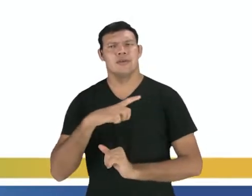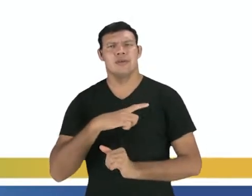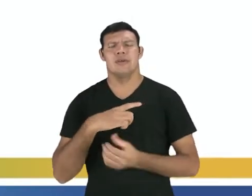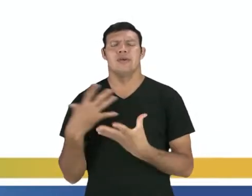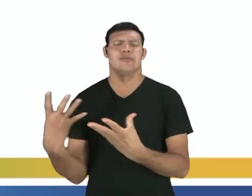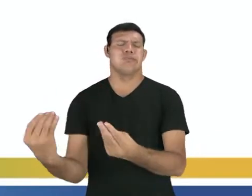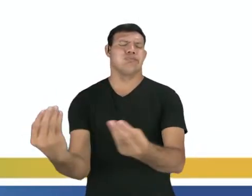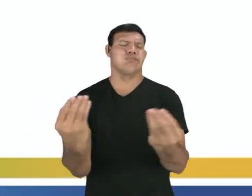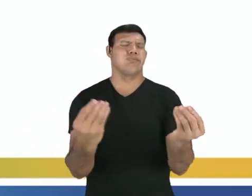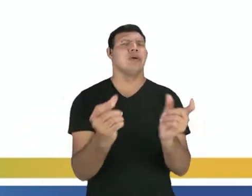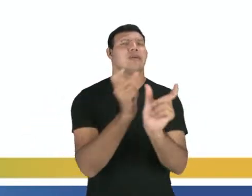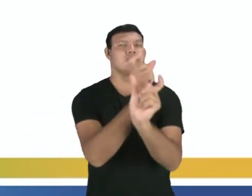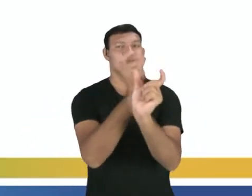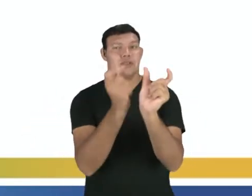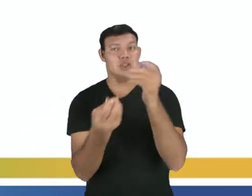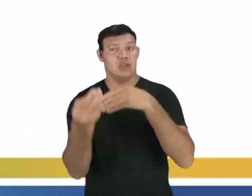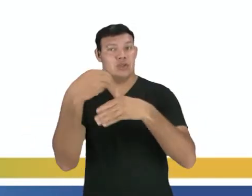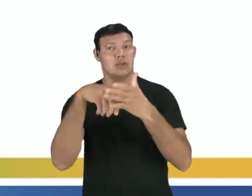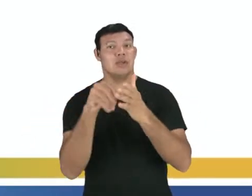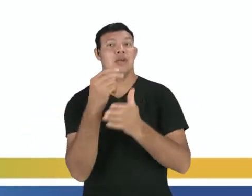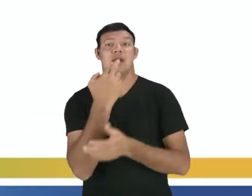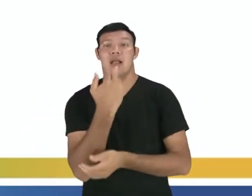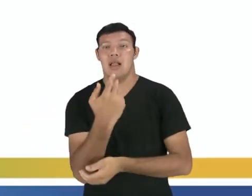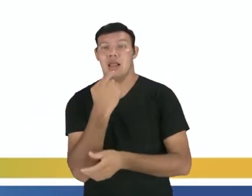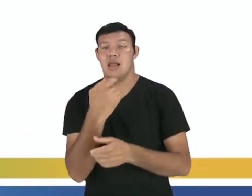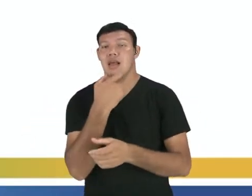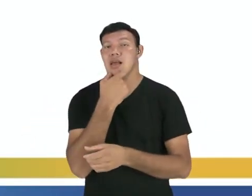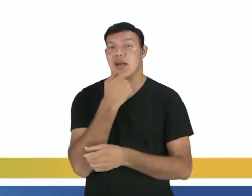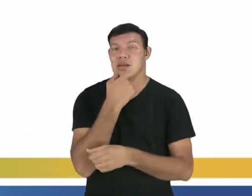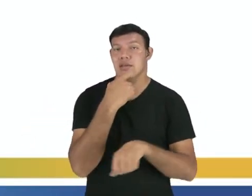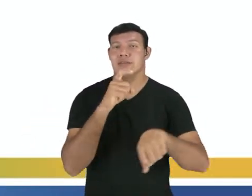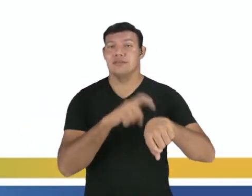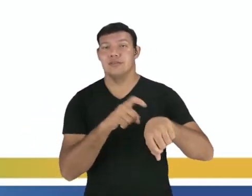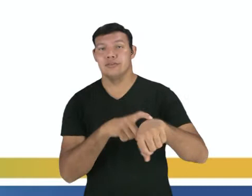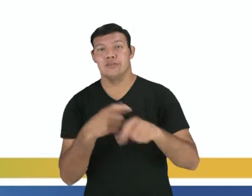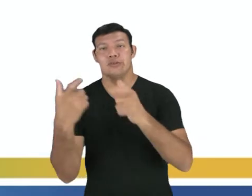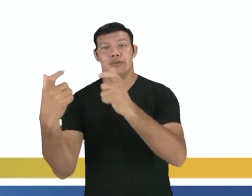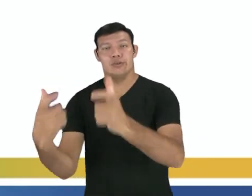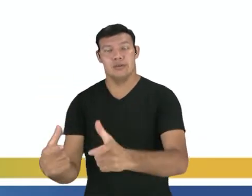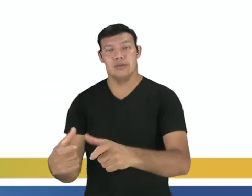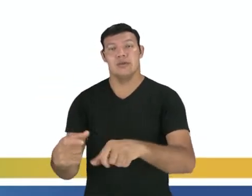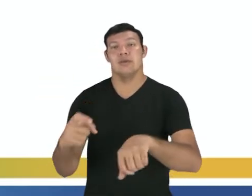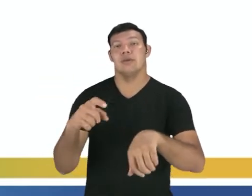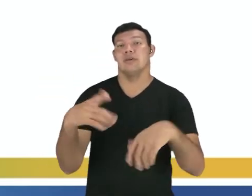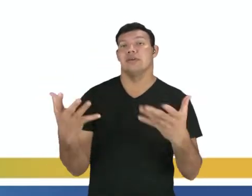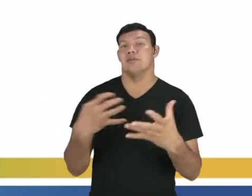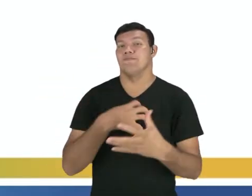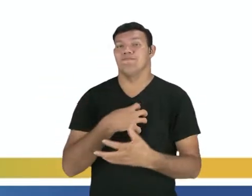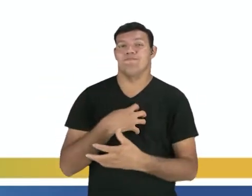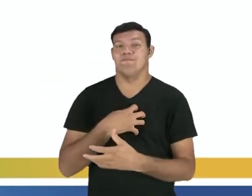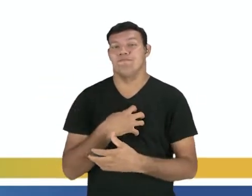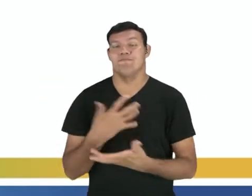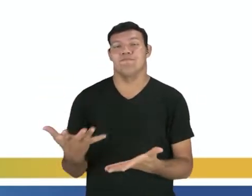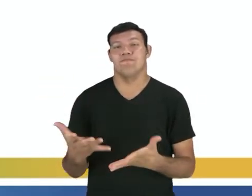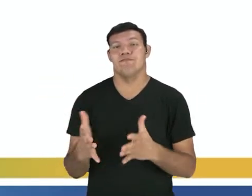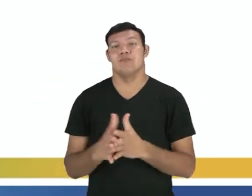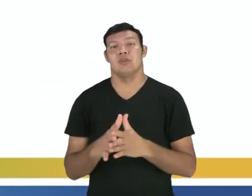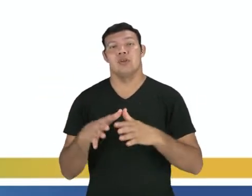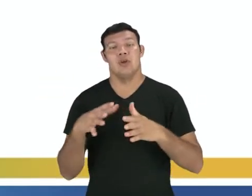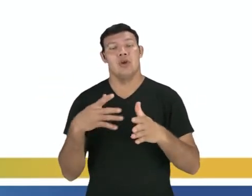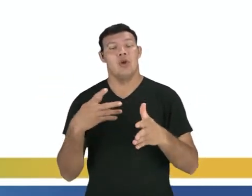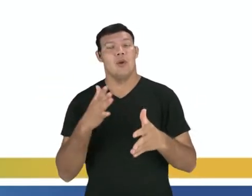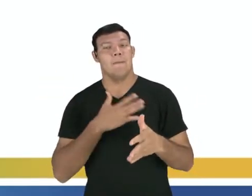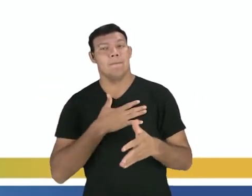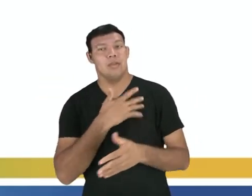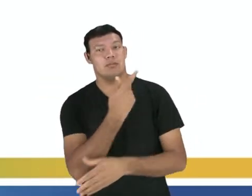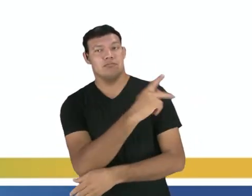muitas preposições em inglês elas podem ser de tempo ou lugar de movimento de maneira recurso de posse